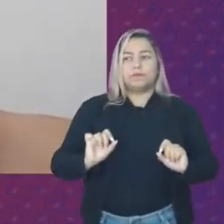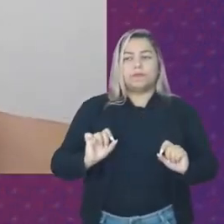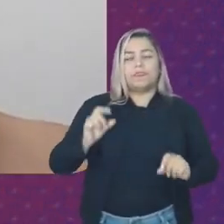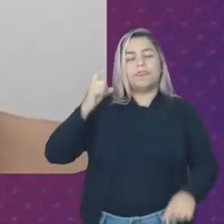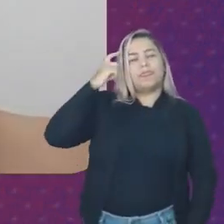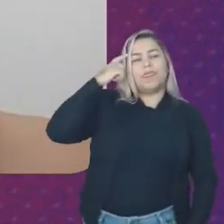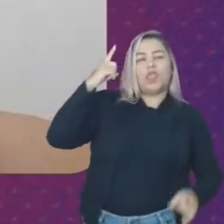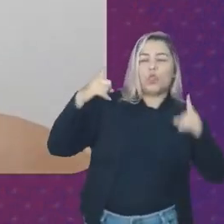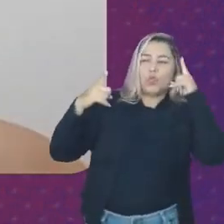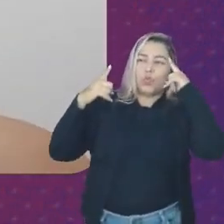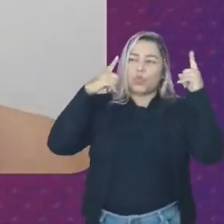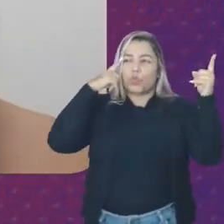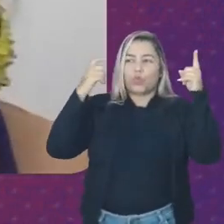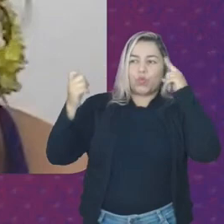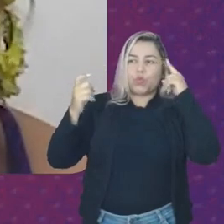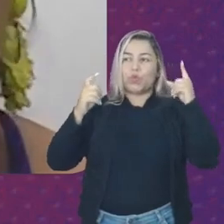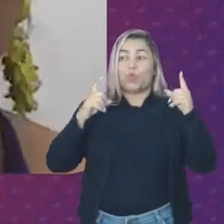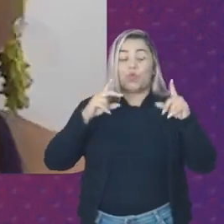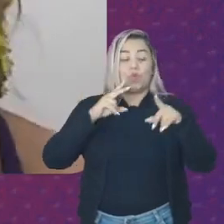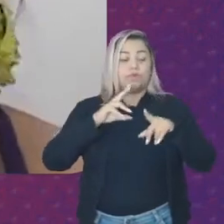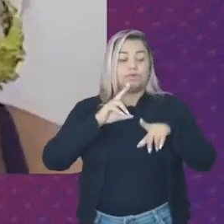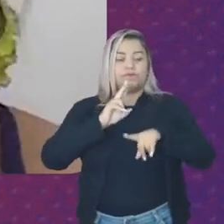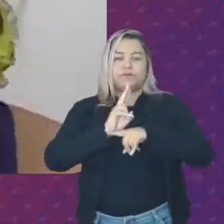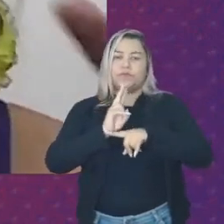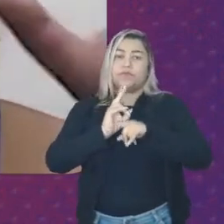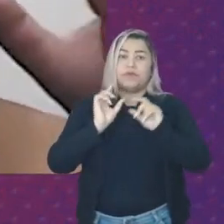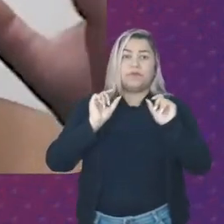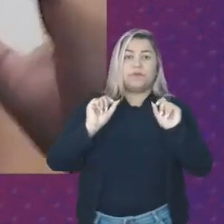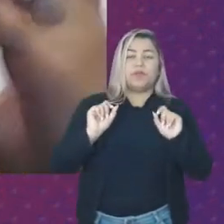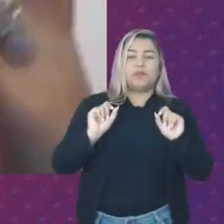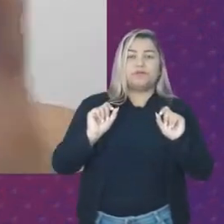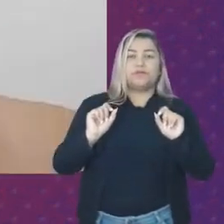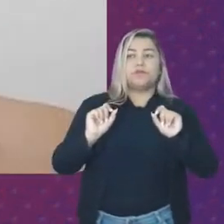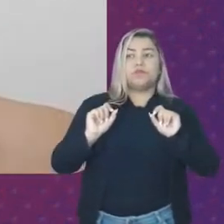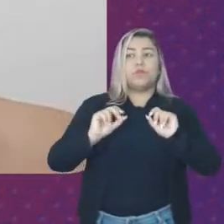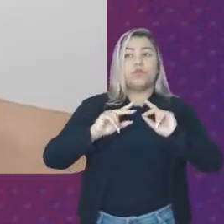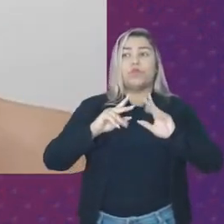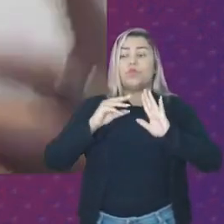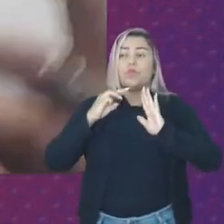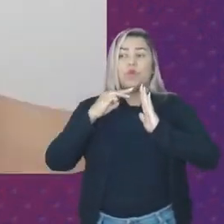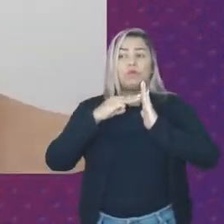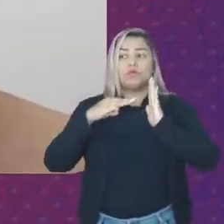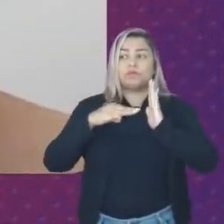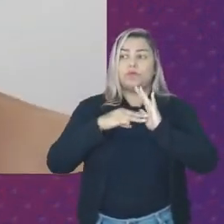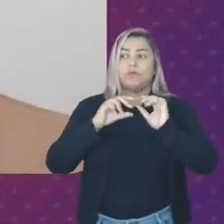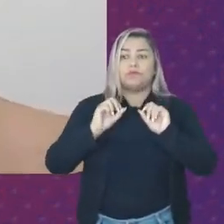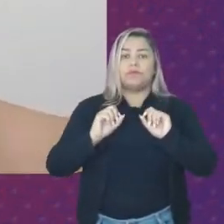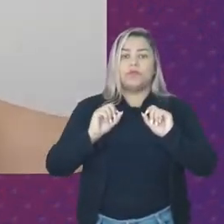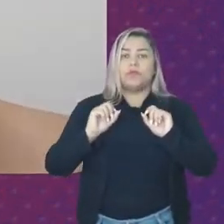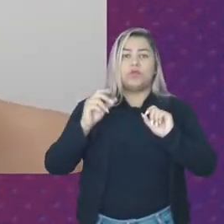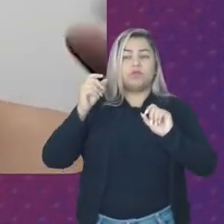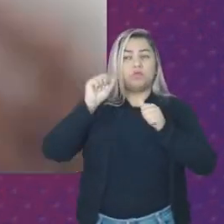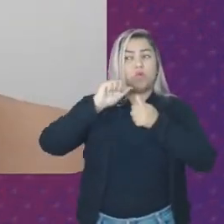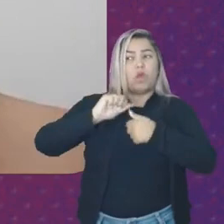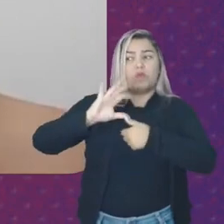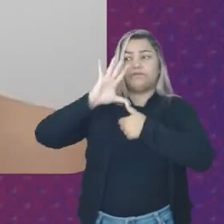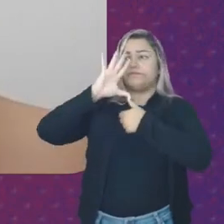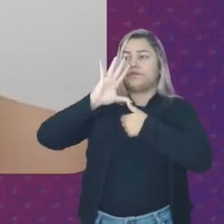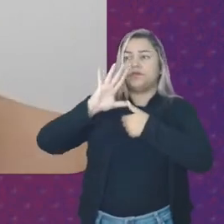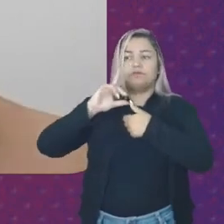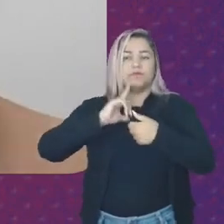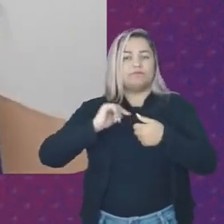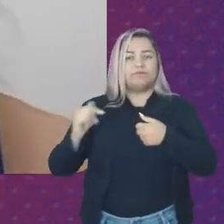ideia cristã conservadora ou de uma metodologia ocidental e que não leva